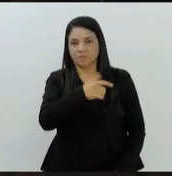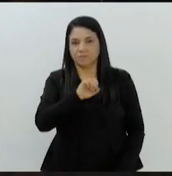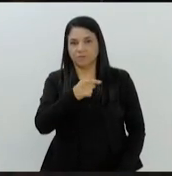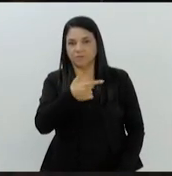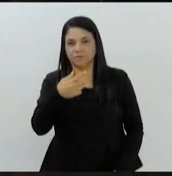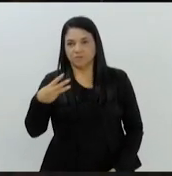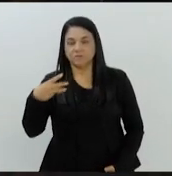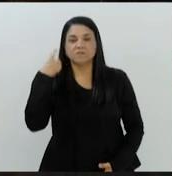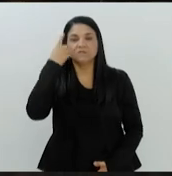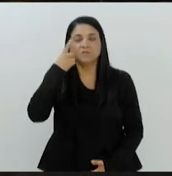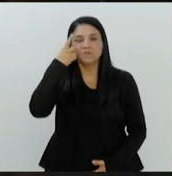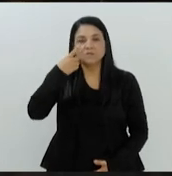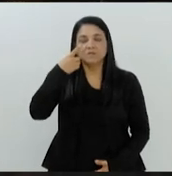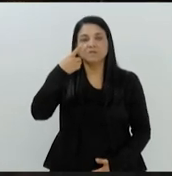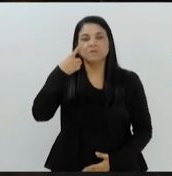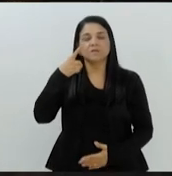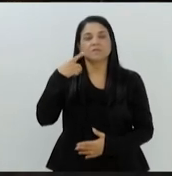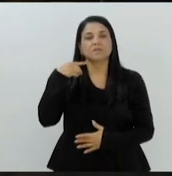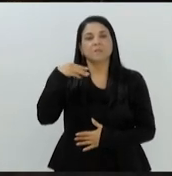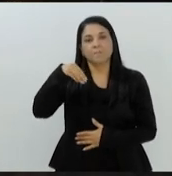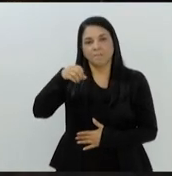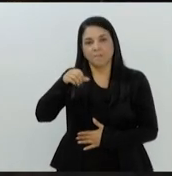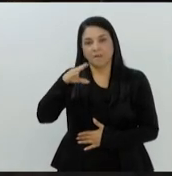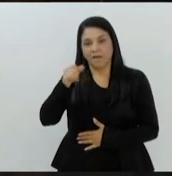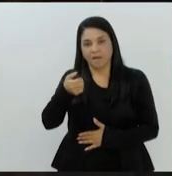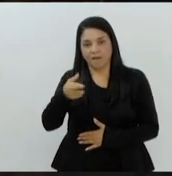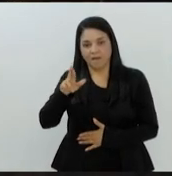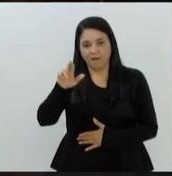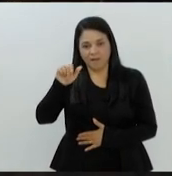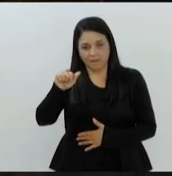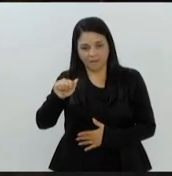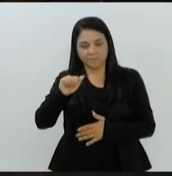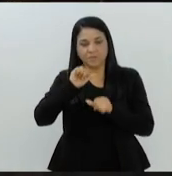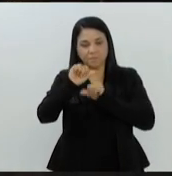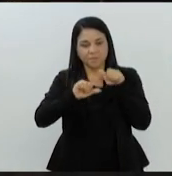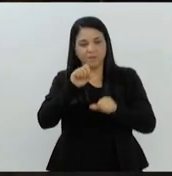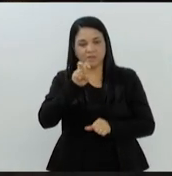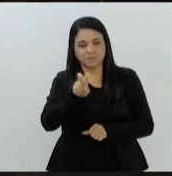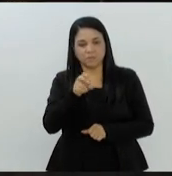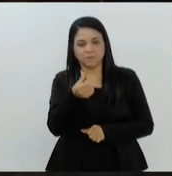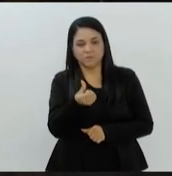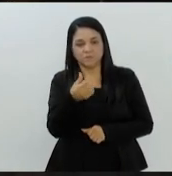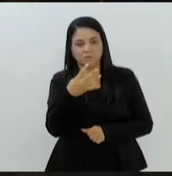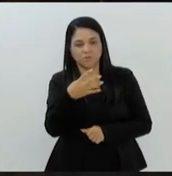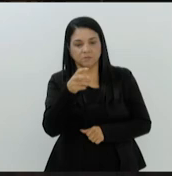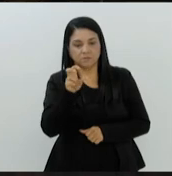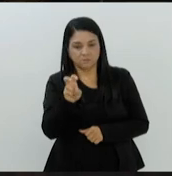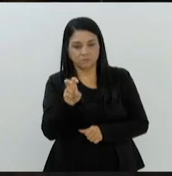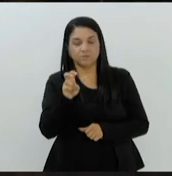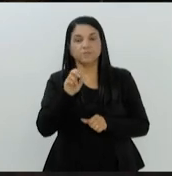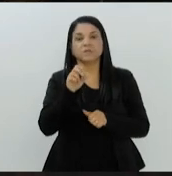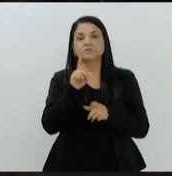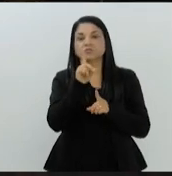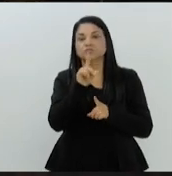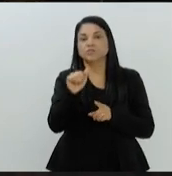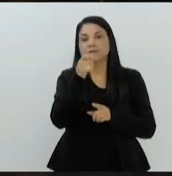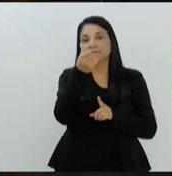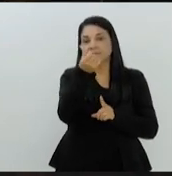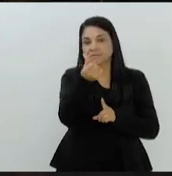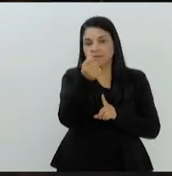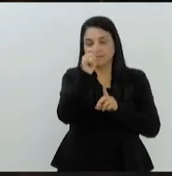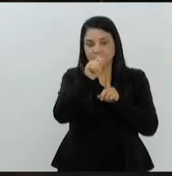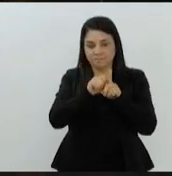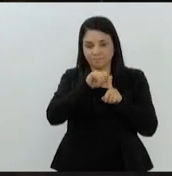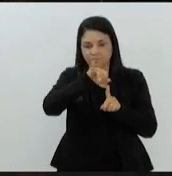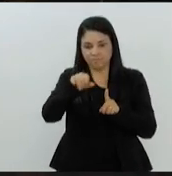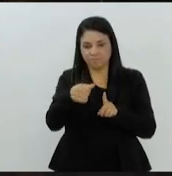deputada Carla Machado, que altera a lei 5645, de 6 de janeiro de 2010, incluindo no calendário oficial